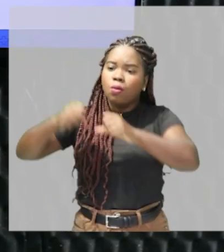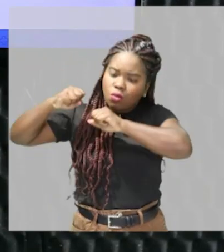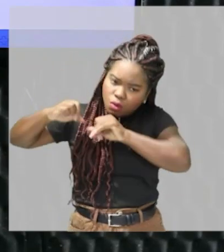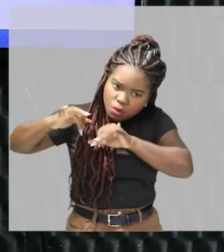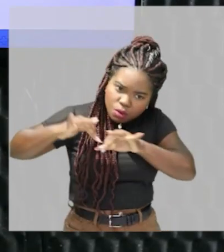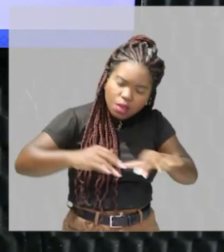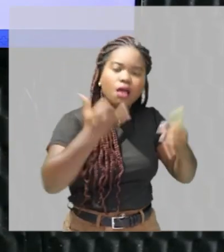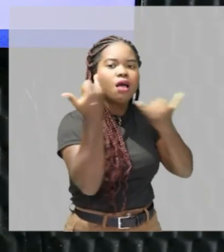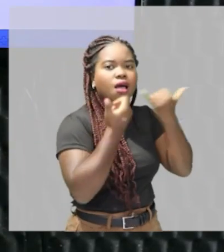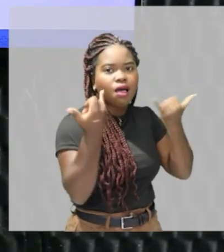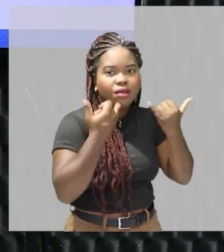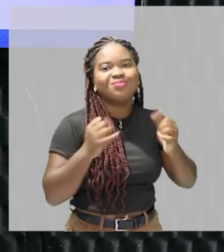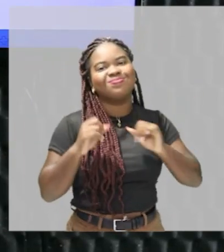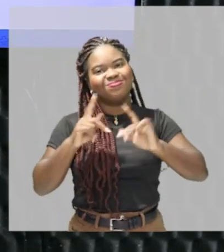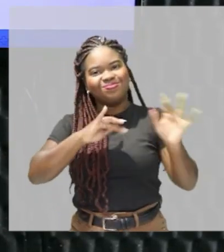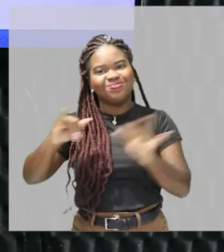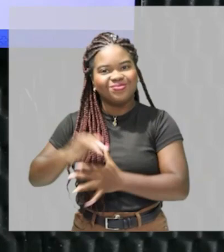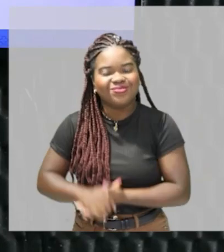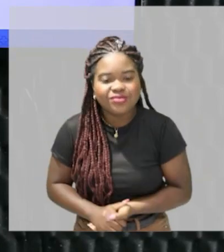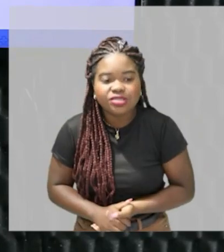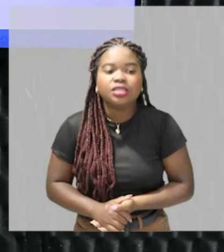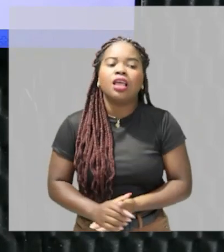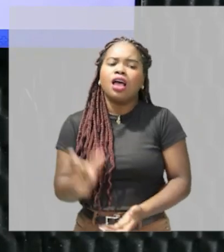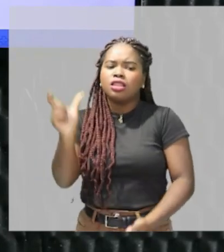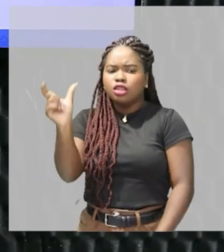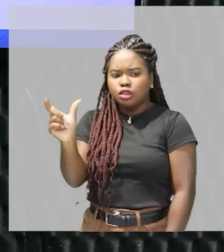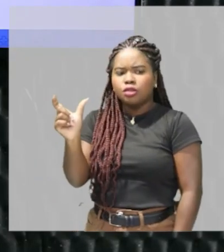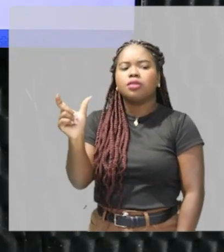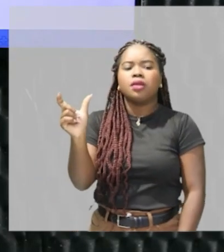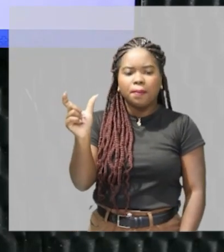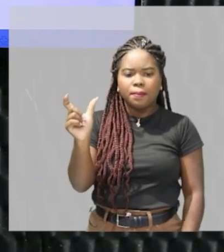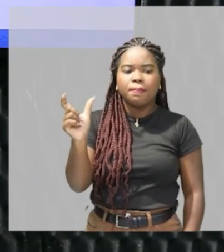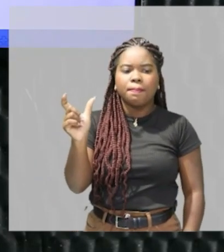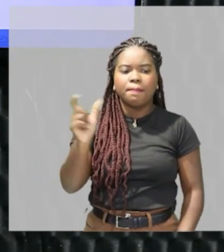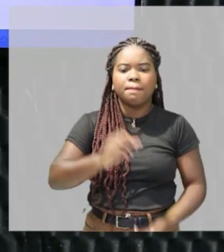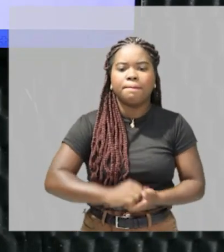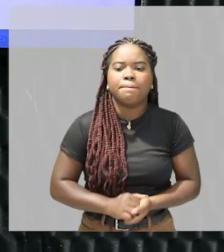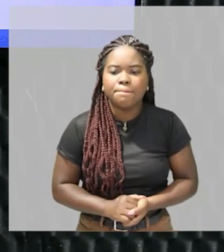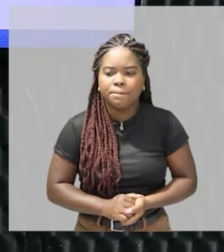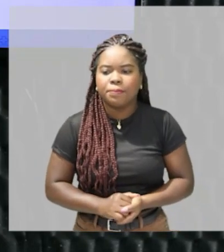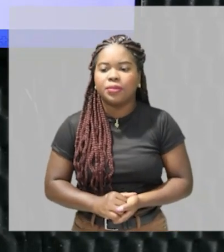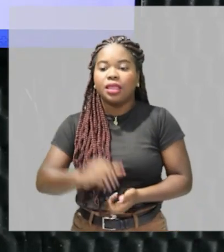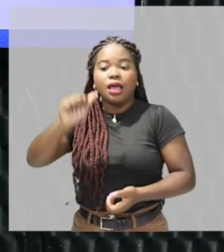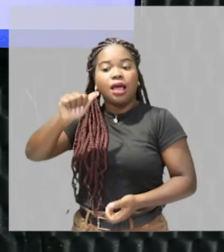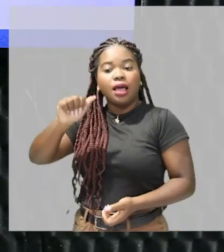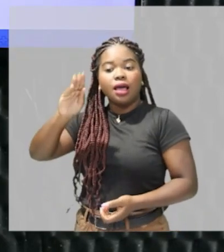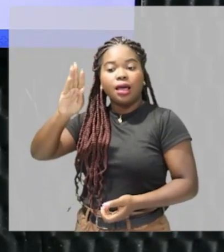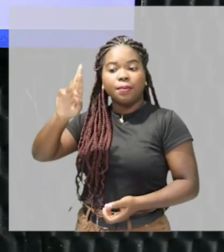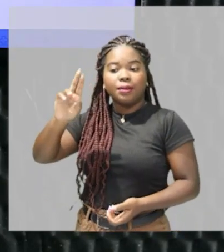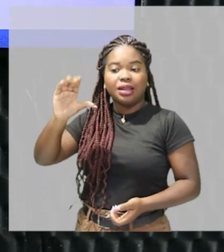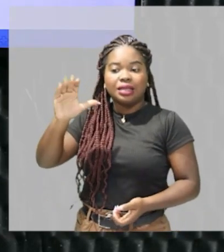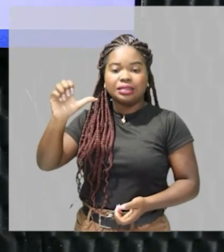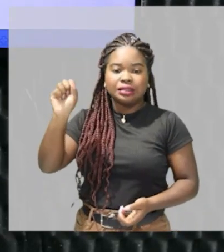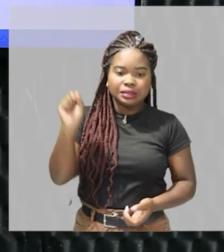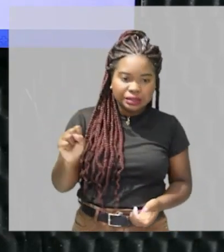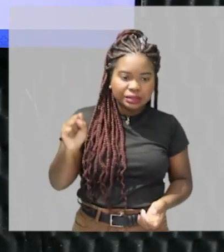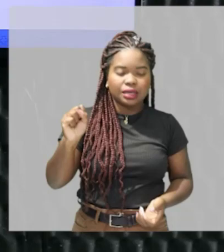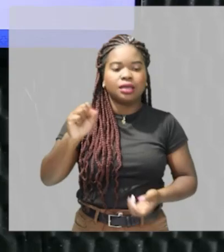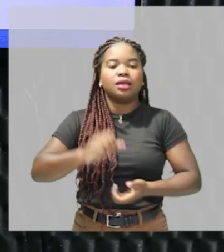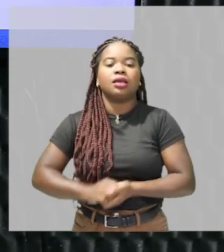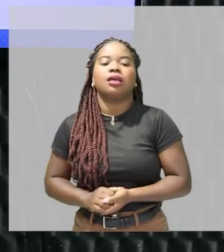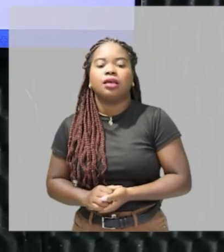nossa informação. Essa palavra embrace quer dizer abraça, ela tenta trazer, ela